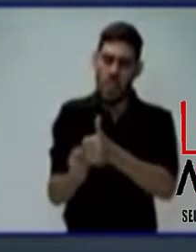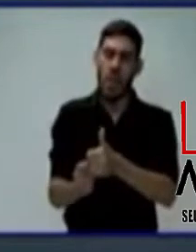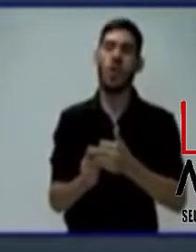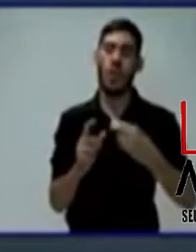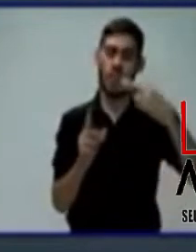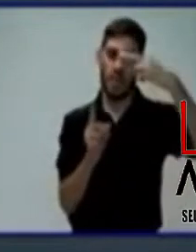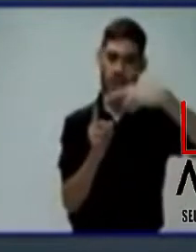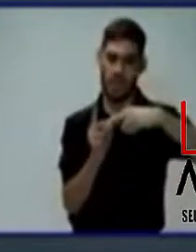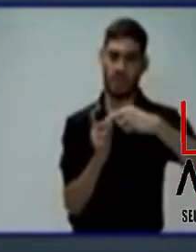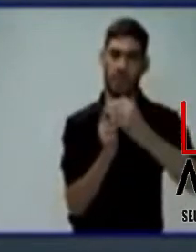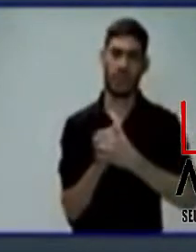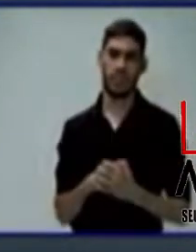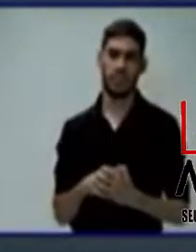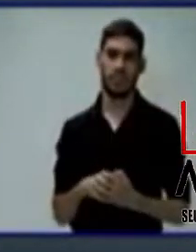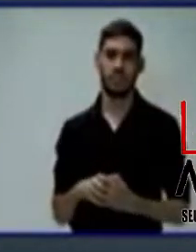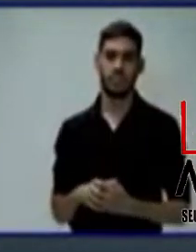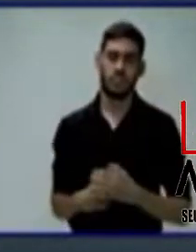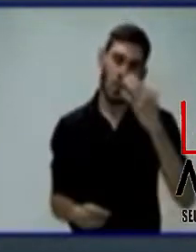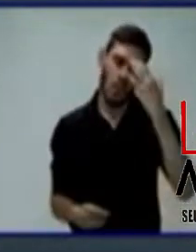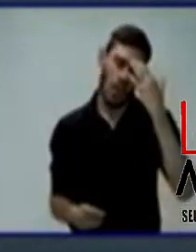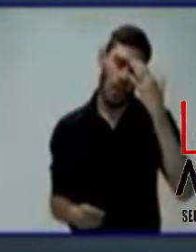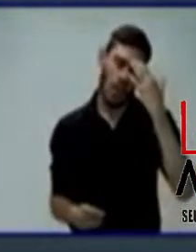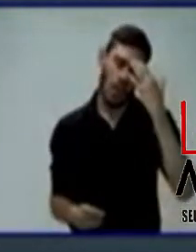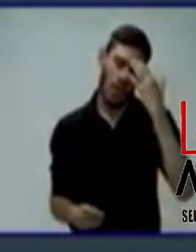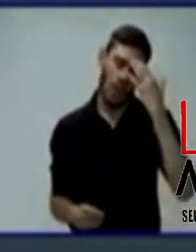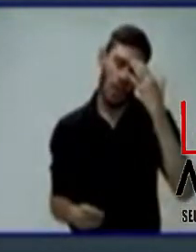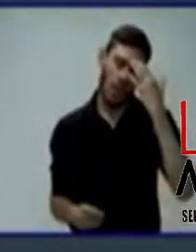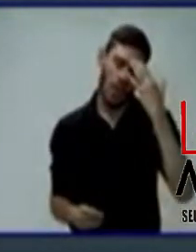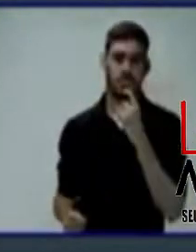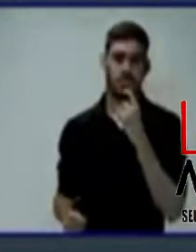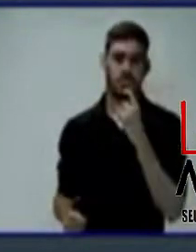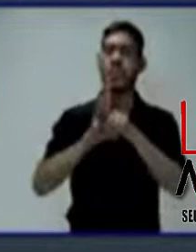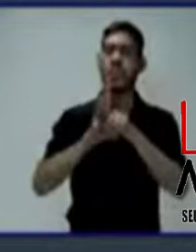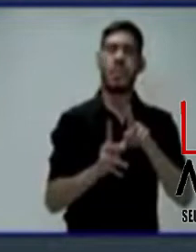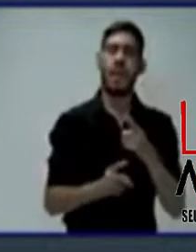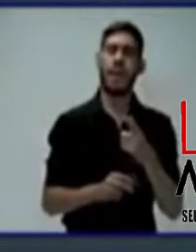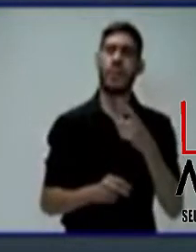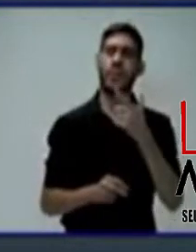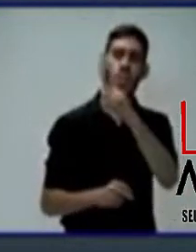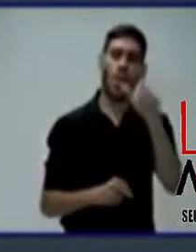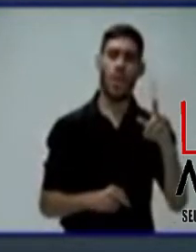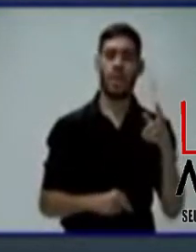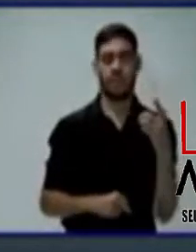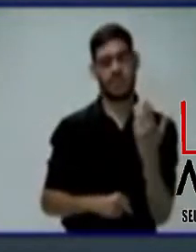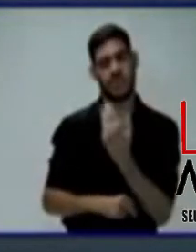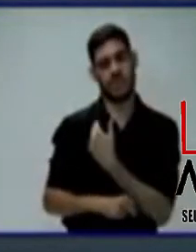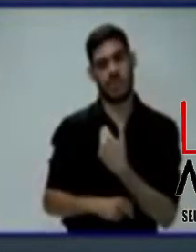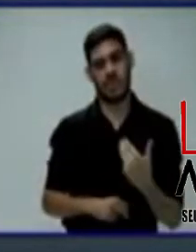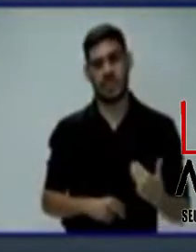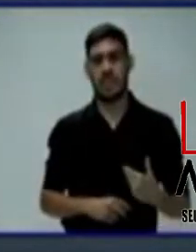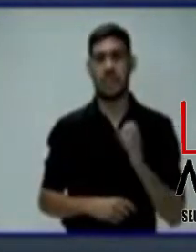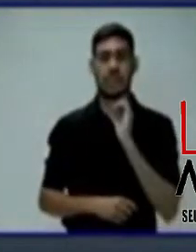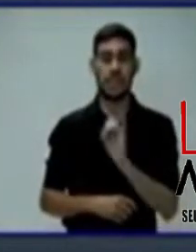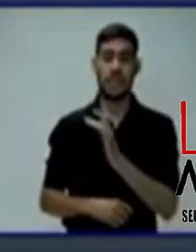relator. Muito obrigado, ministro Luiz Felipe Salomão. Indago dos eminentes colegas se